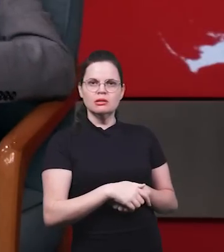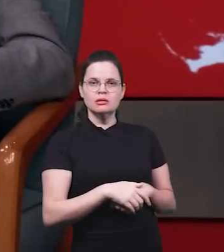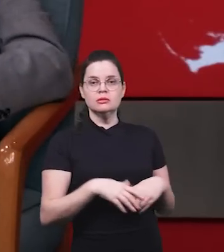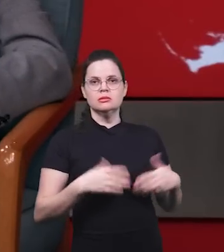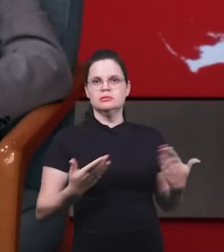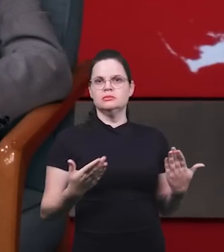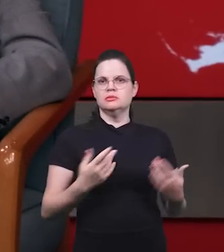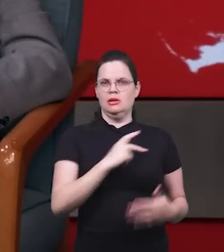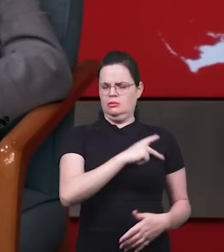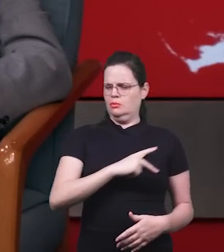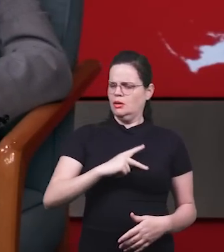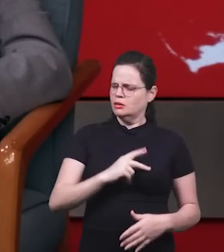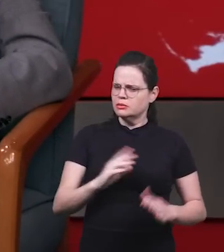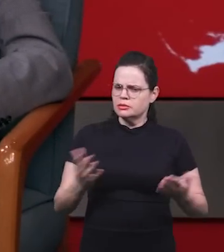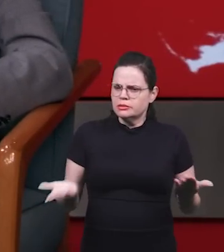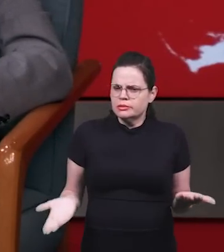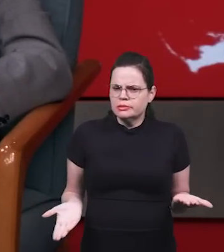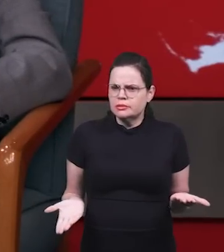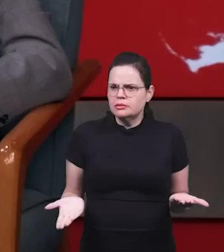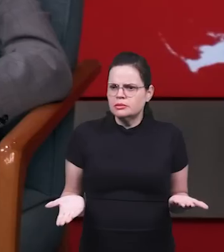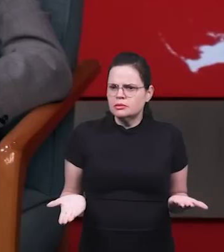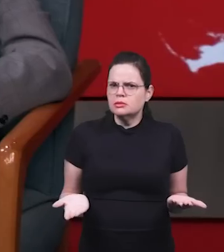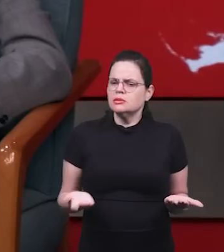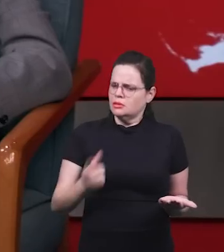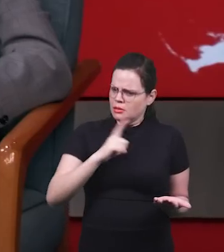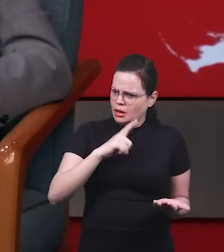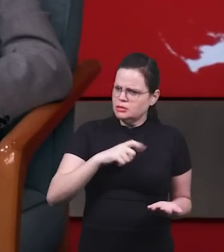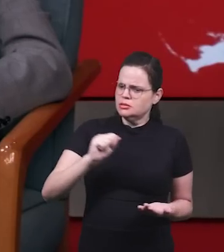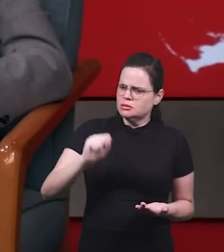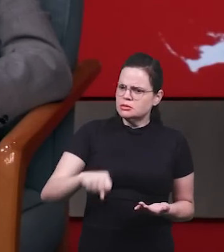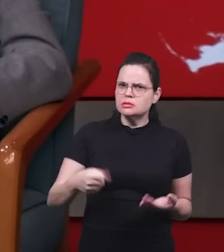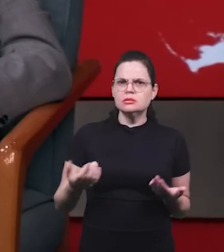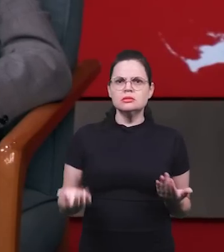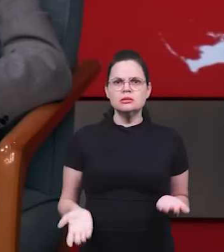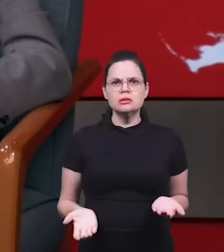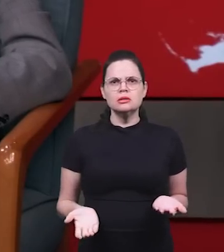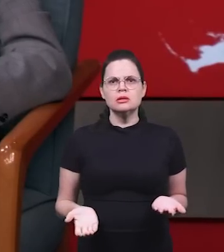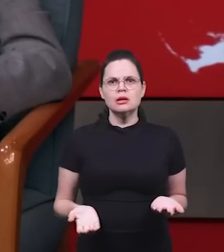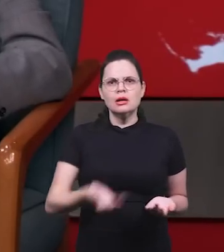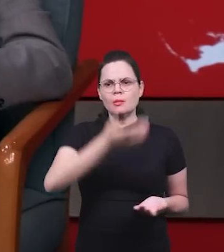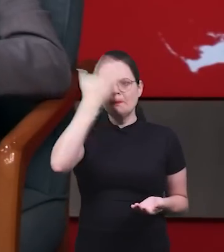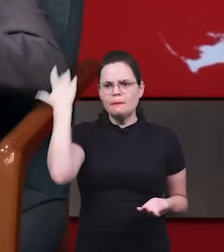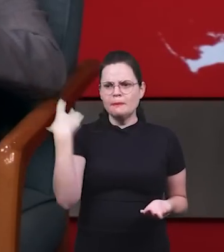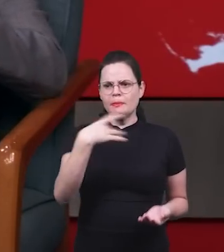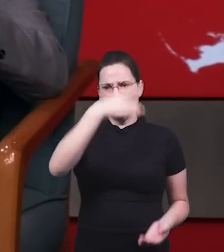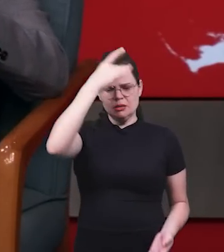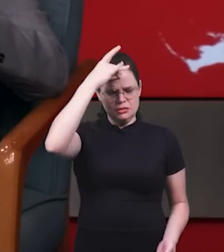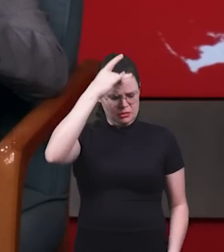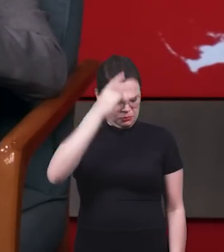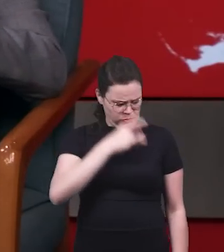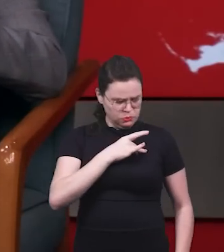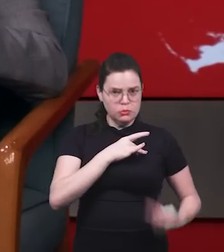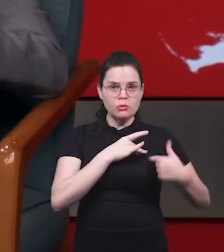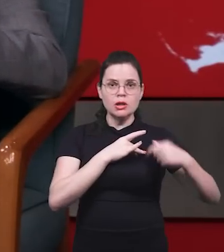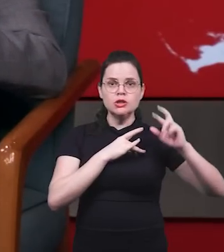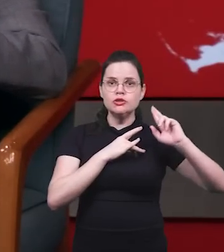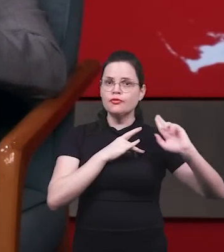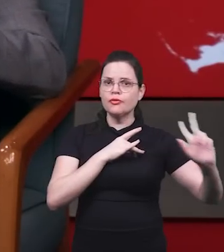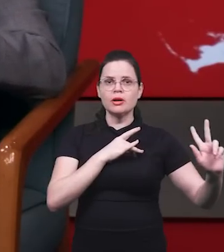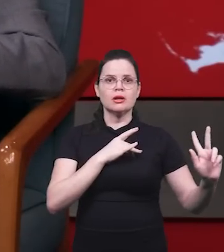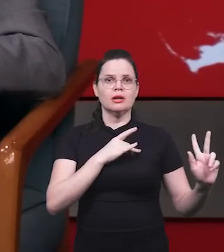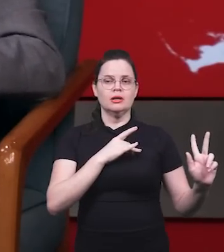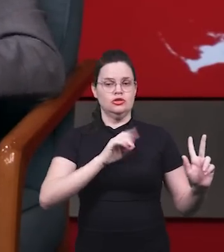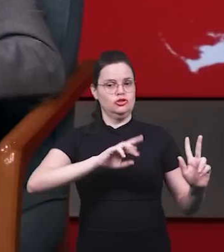E Paulo disse: não, sim, o batismo com o Espírito Santo